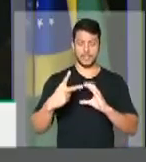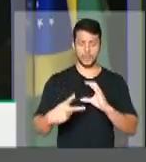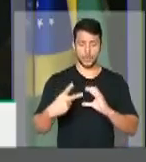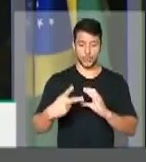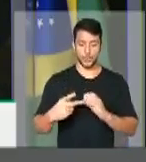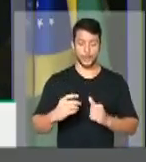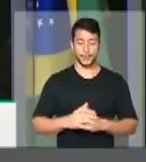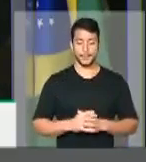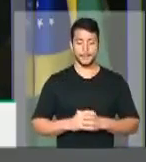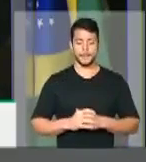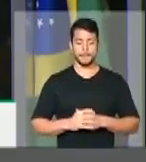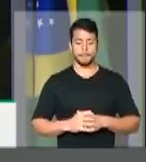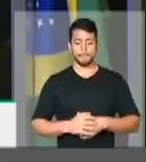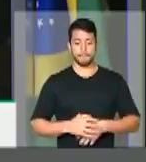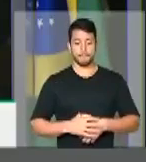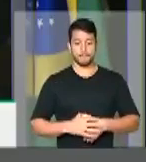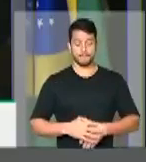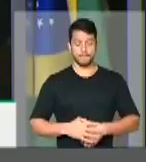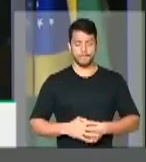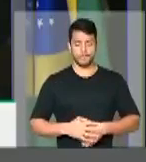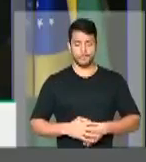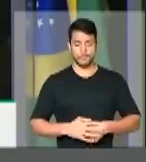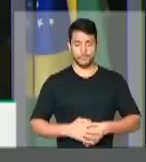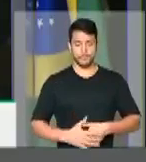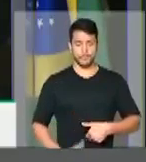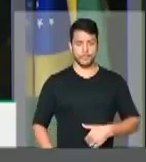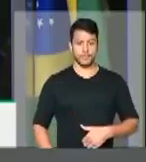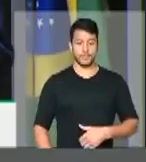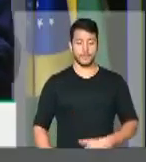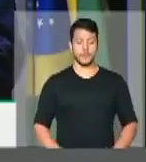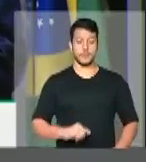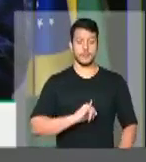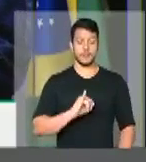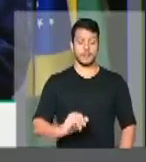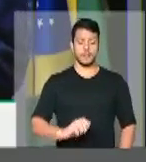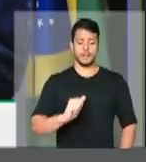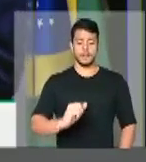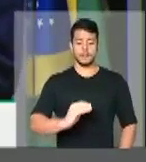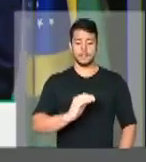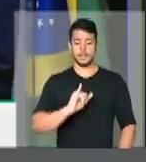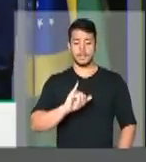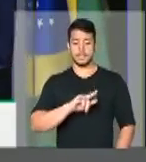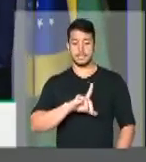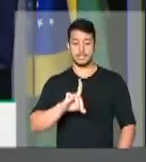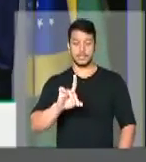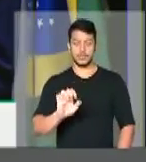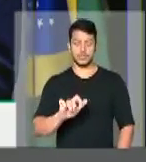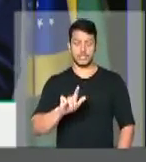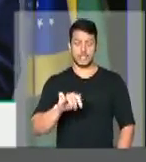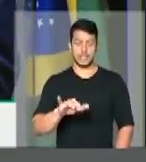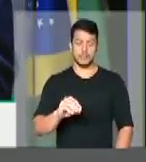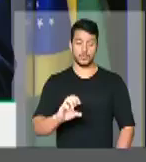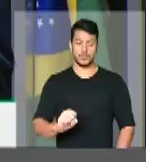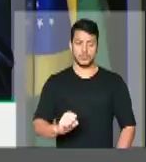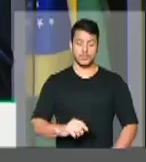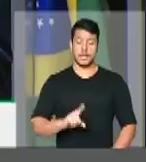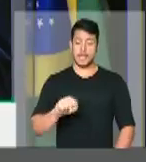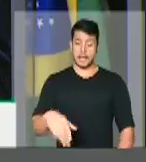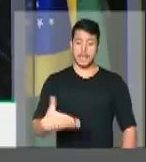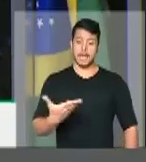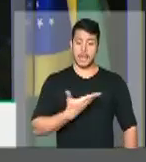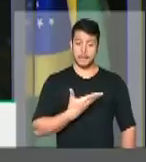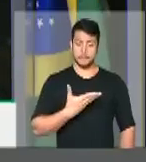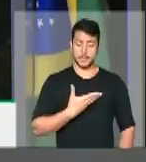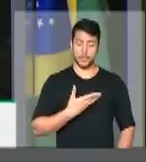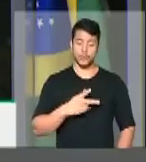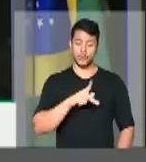dos jovens, salvo engano, Jacilde Lemos, amigo pessoal do então presidente